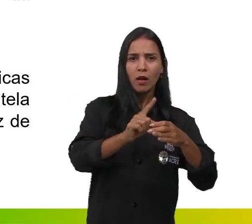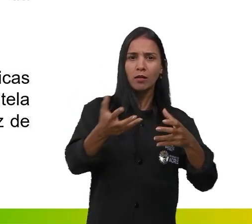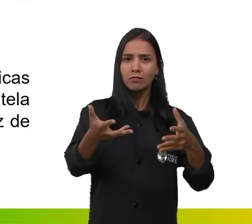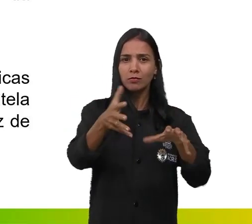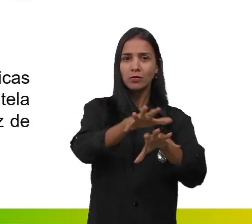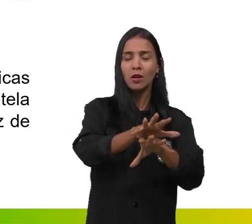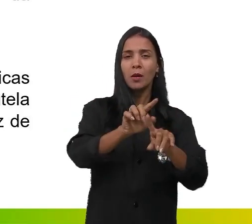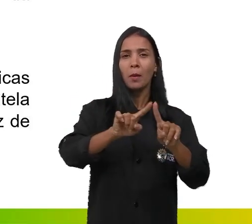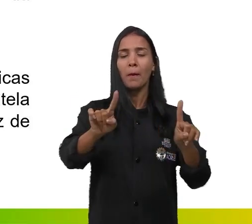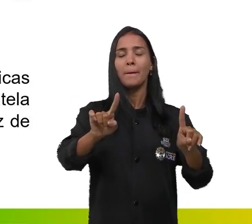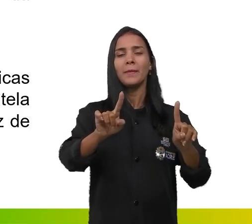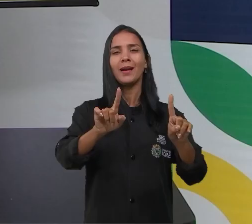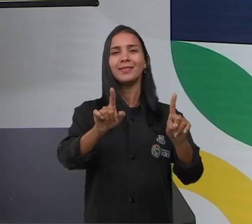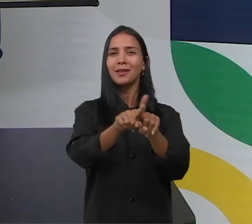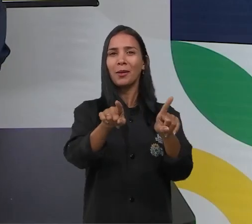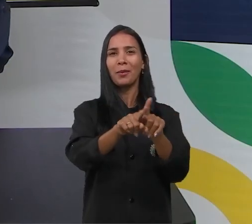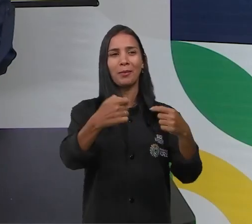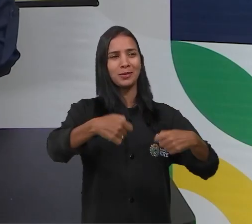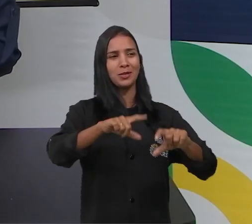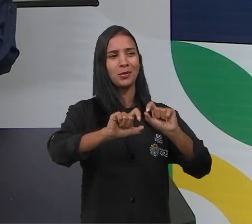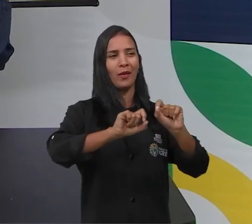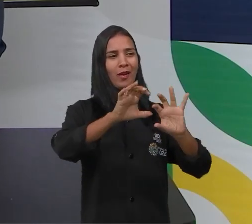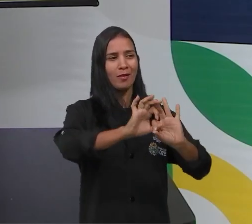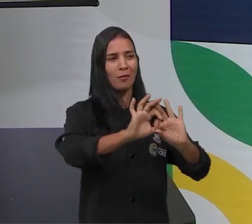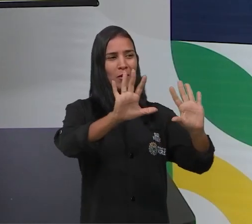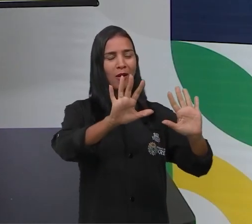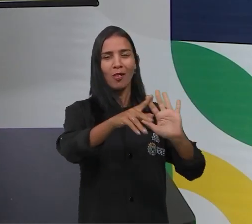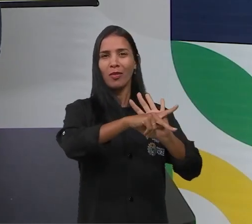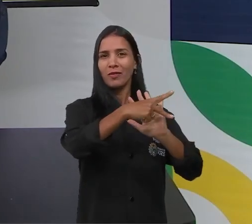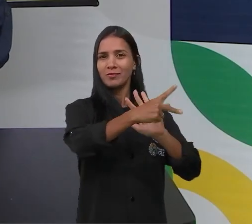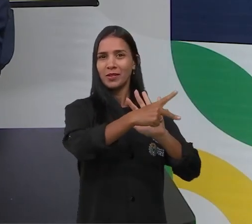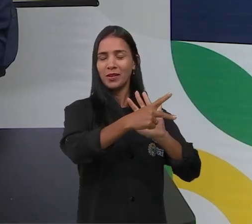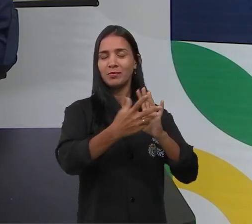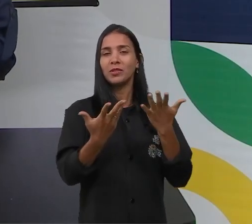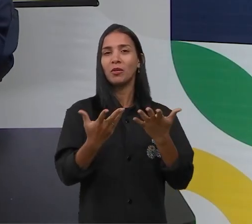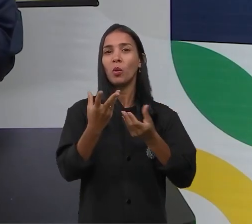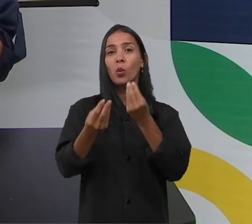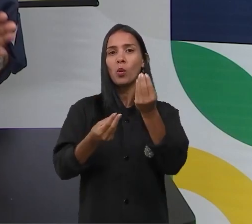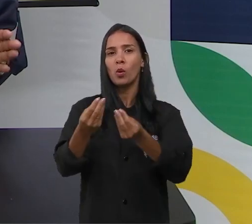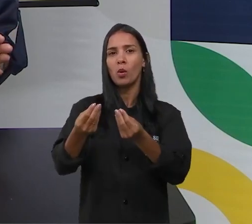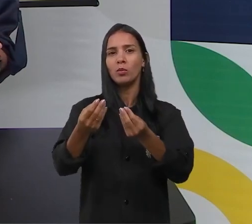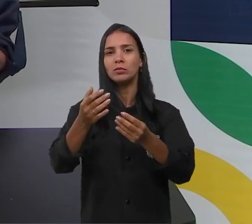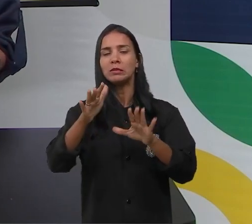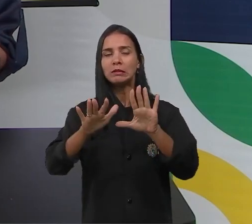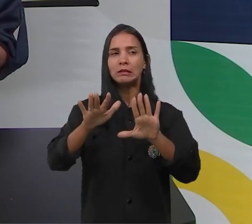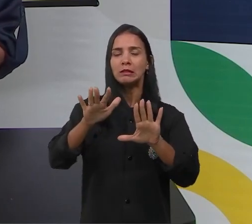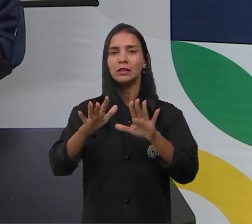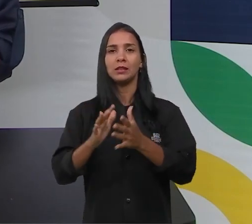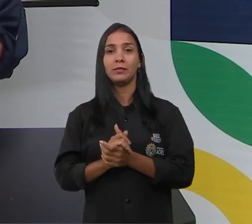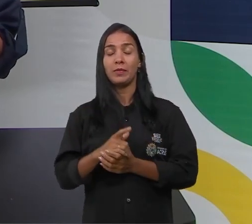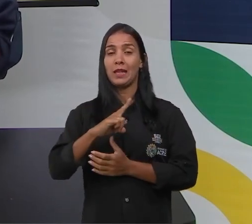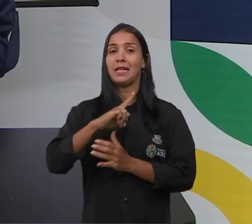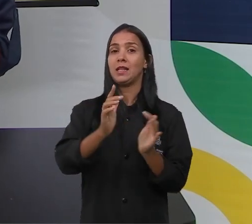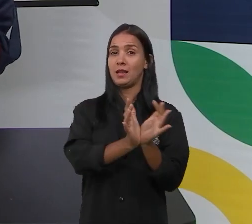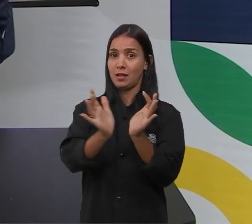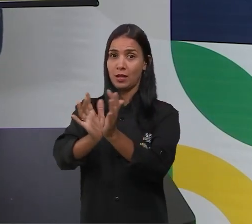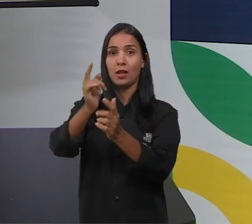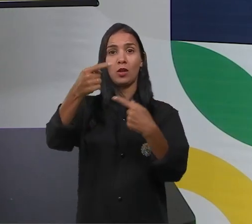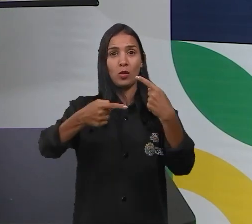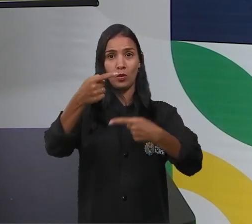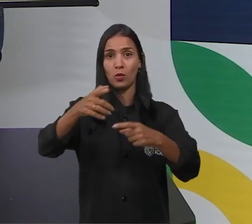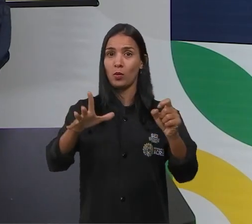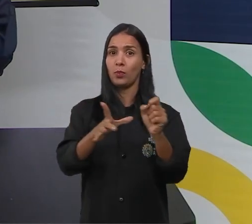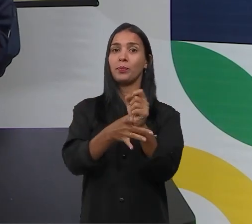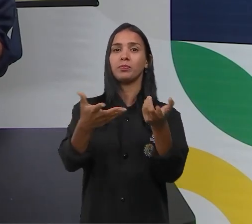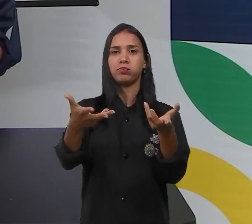autonomia respeitada. Ainda hoje nós temos grupos políticos que defendem a inclusão, e muitos ainda